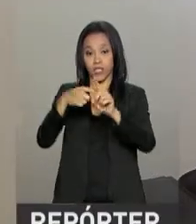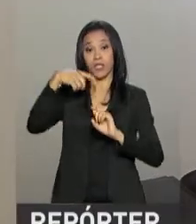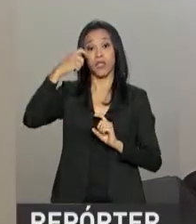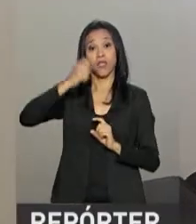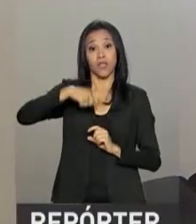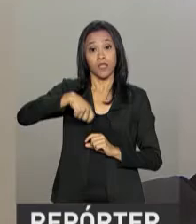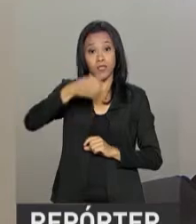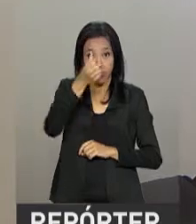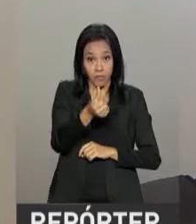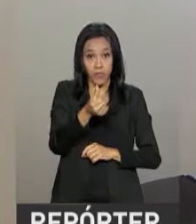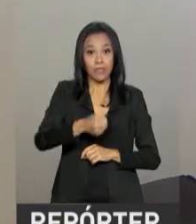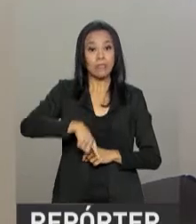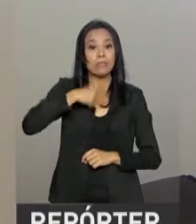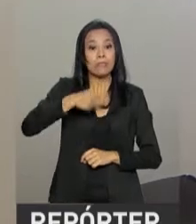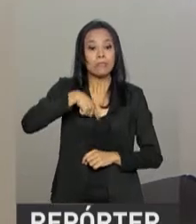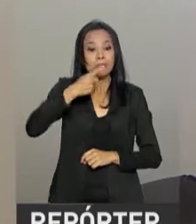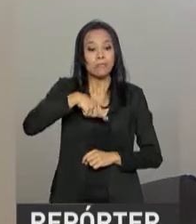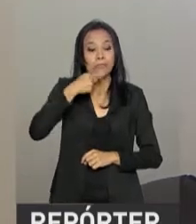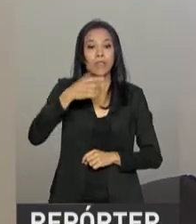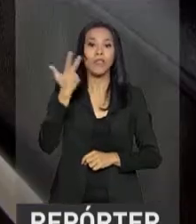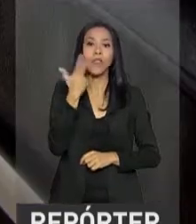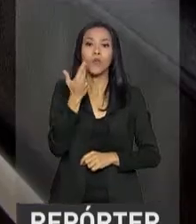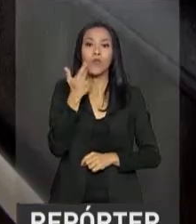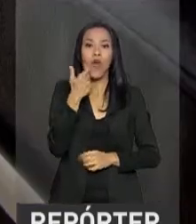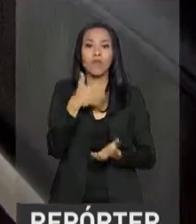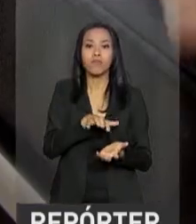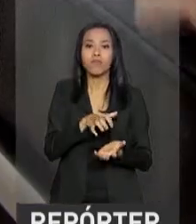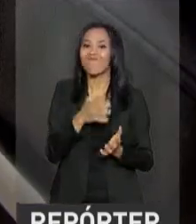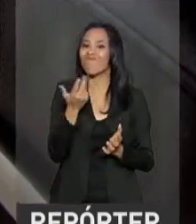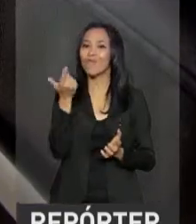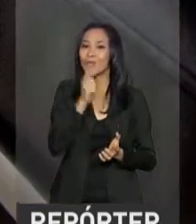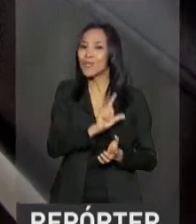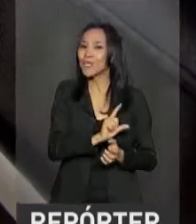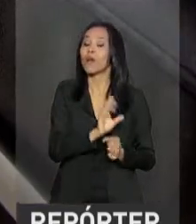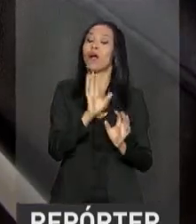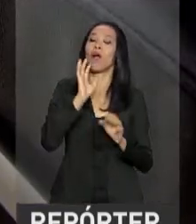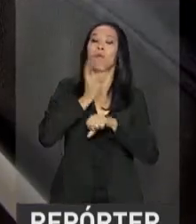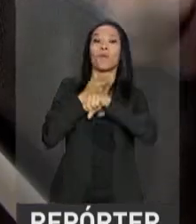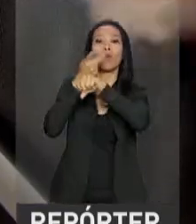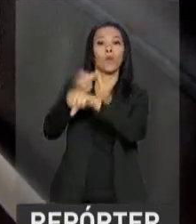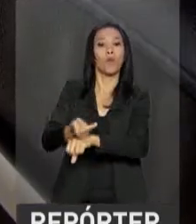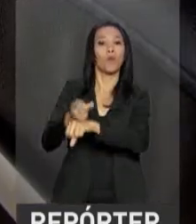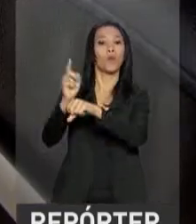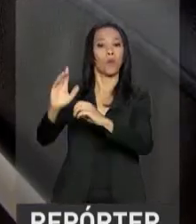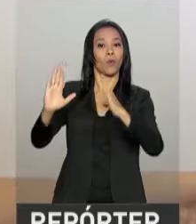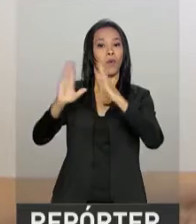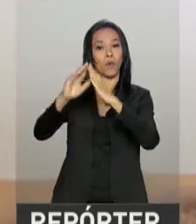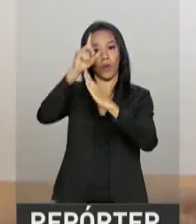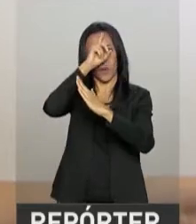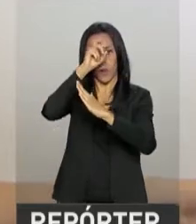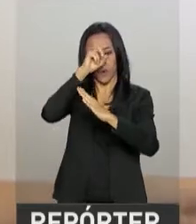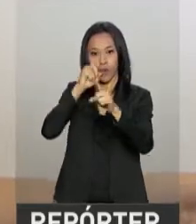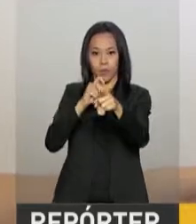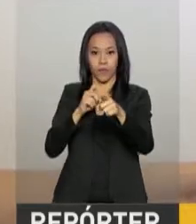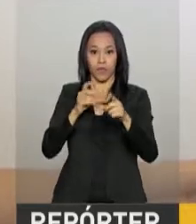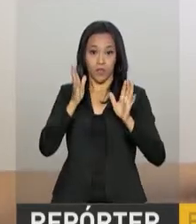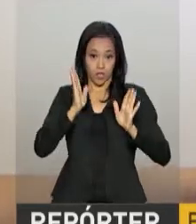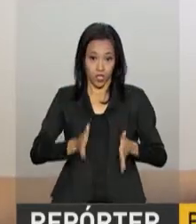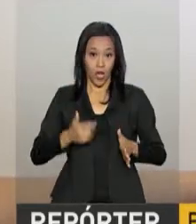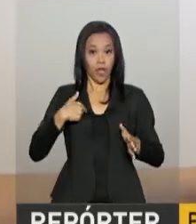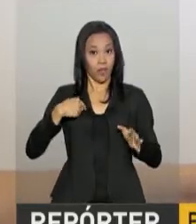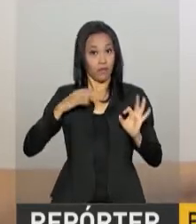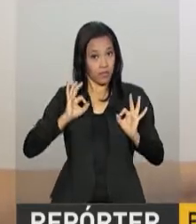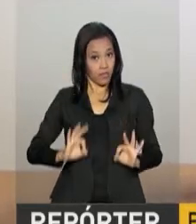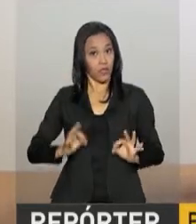meses tentando engravidar por métodos naturais decidiu procurar uma clínica de reprodução assistida já estava certa que eu queria